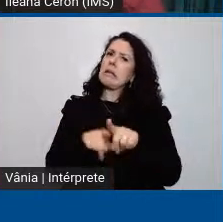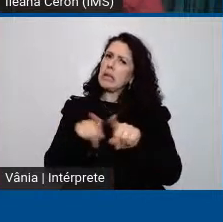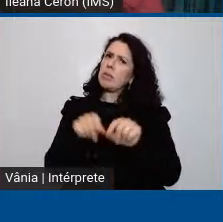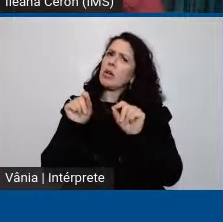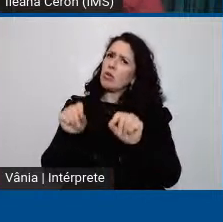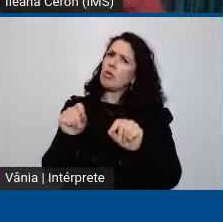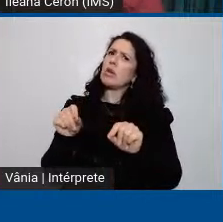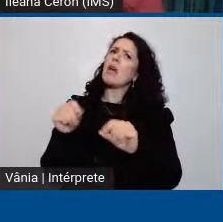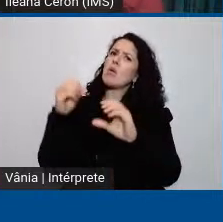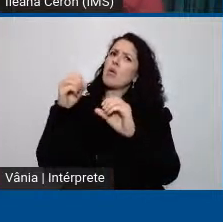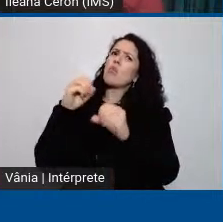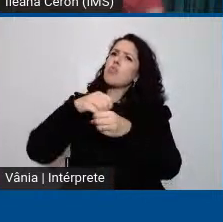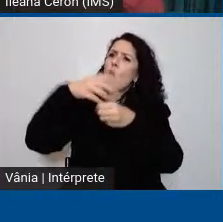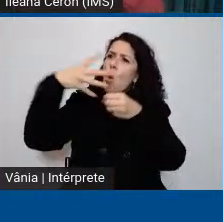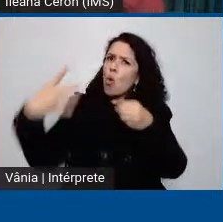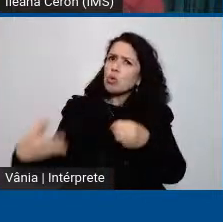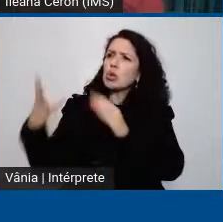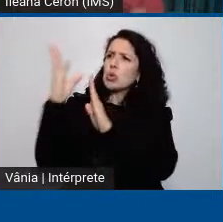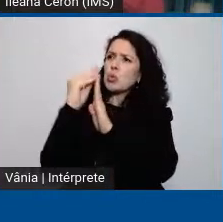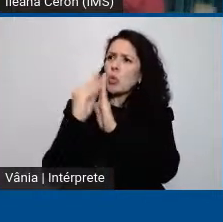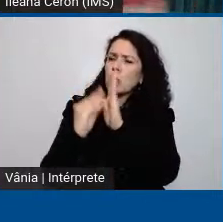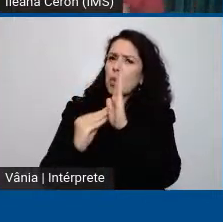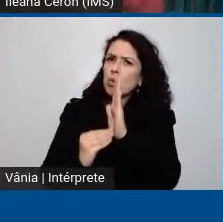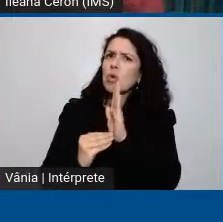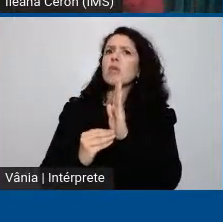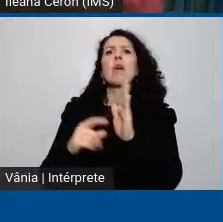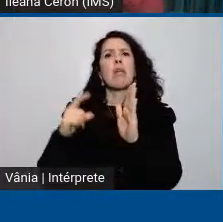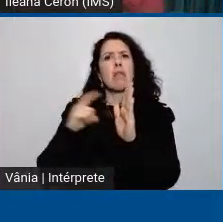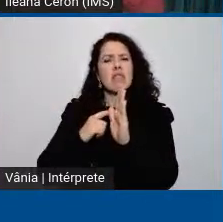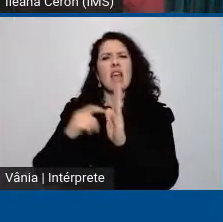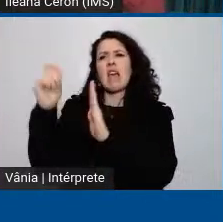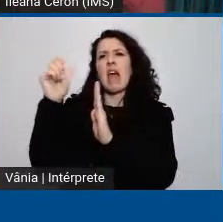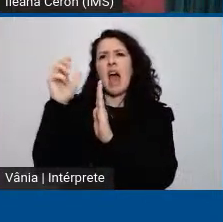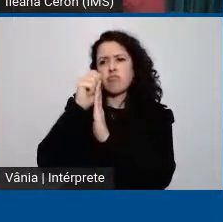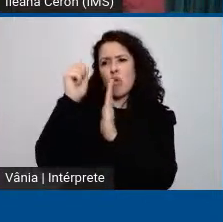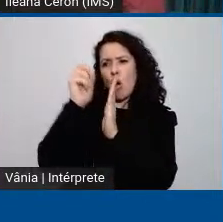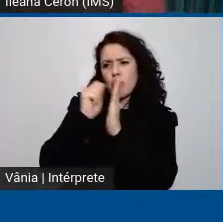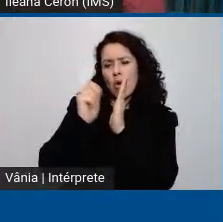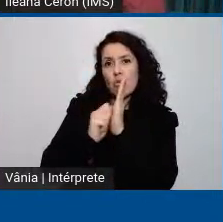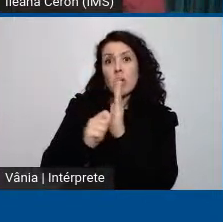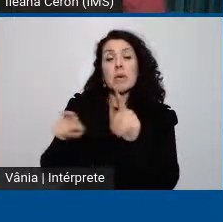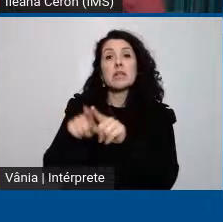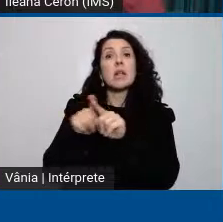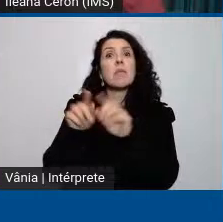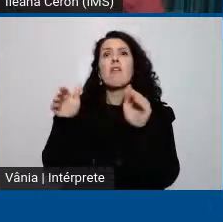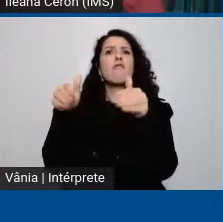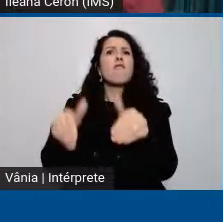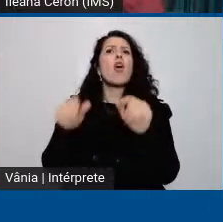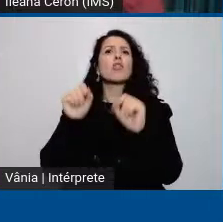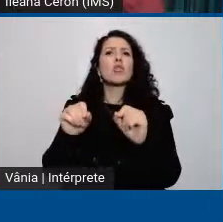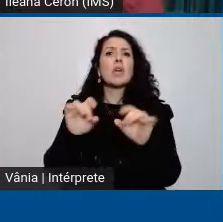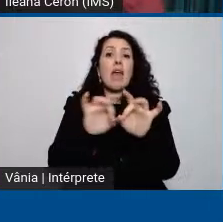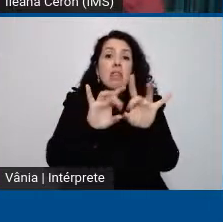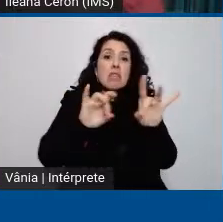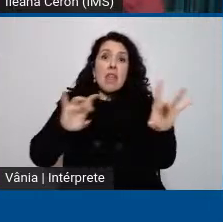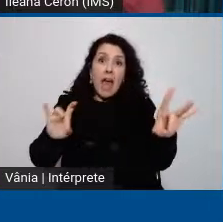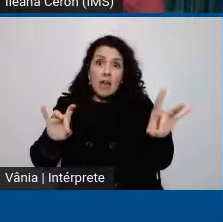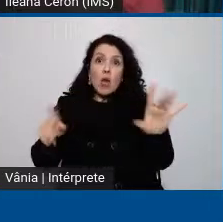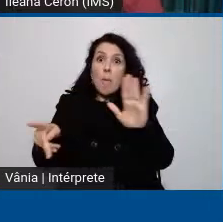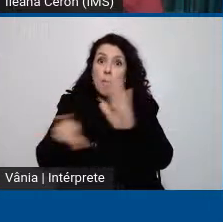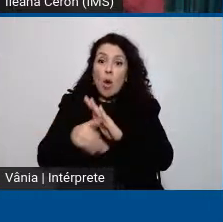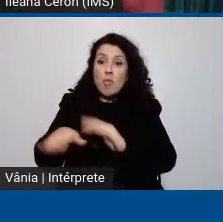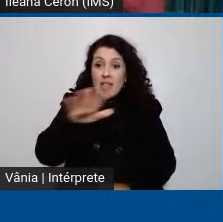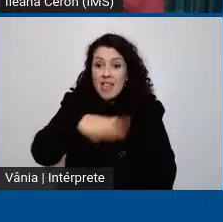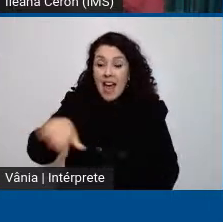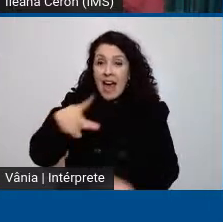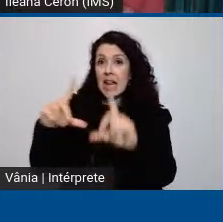no conteúdo, porque são anotações fragmentadas, né, eles enfatizavam tanto aspectos técnicos da fotografia, né,